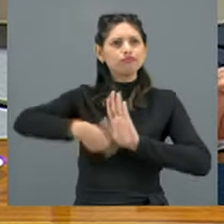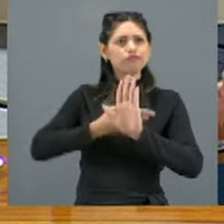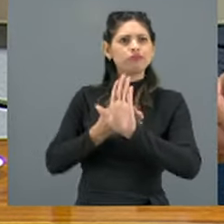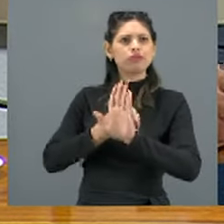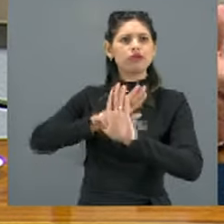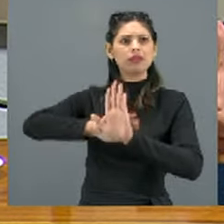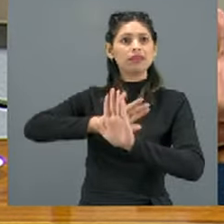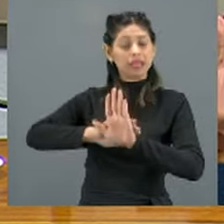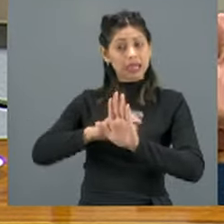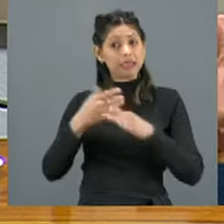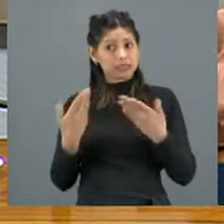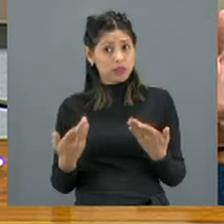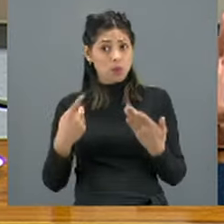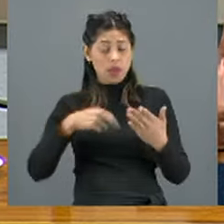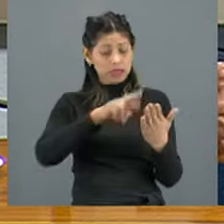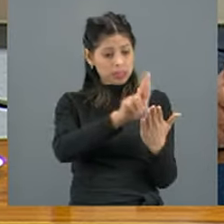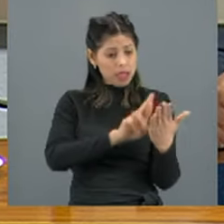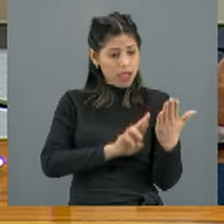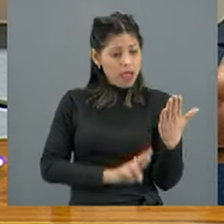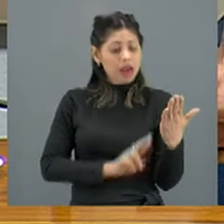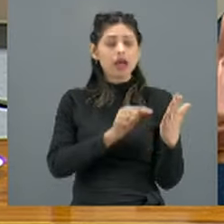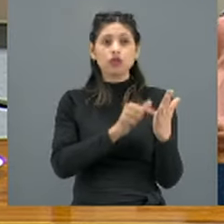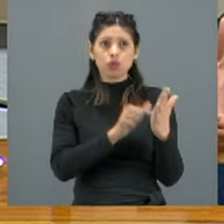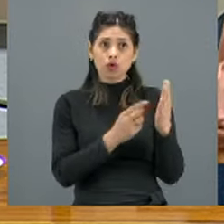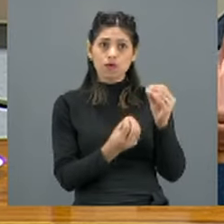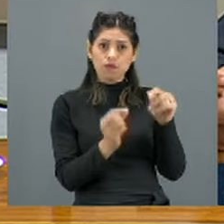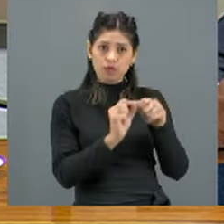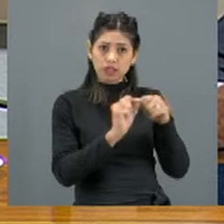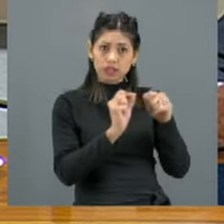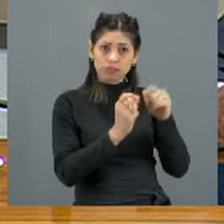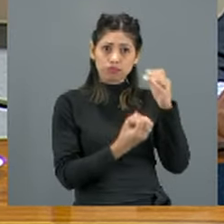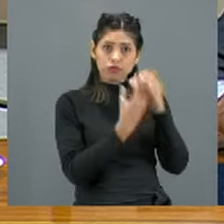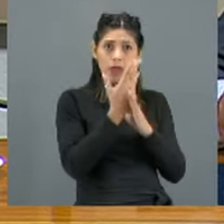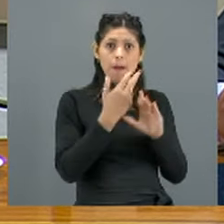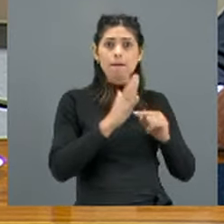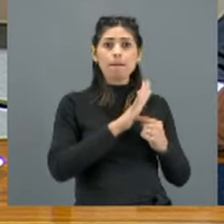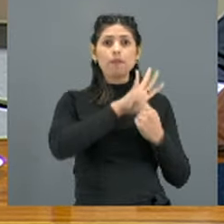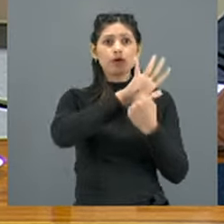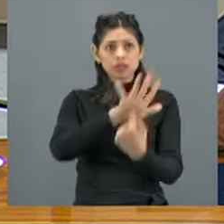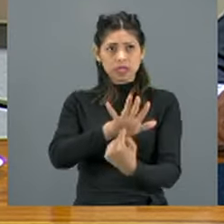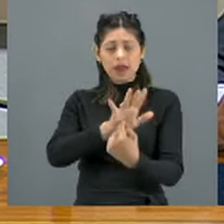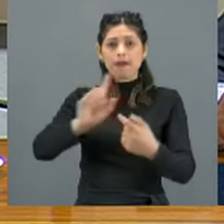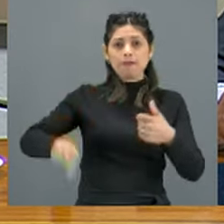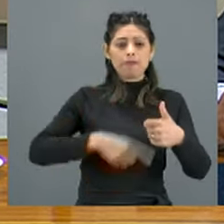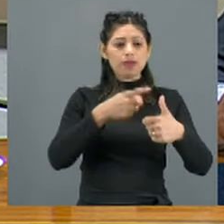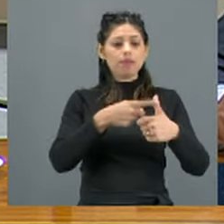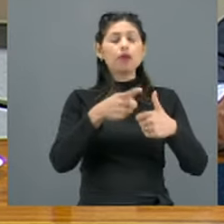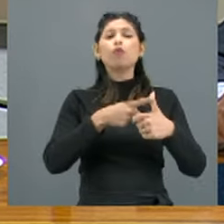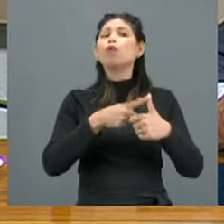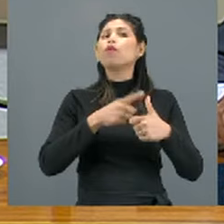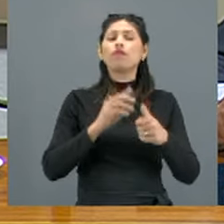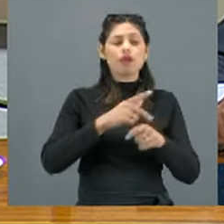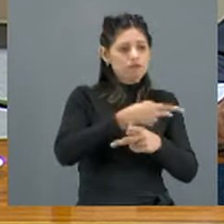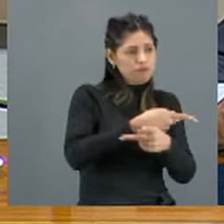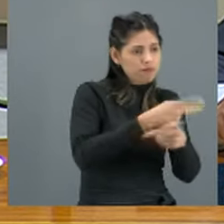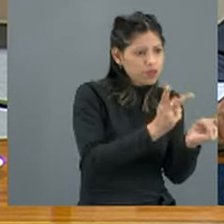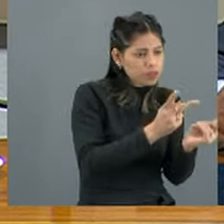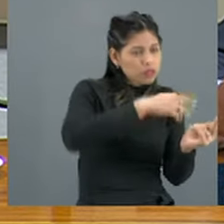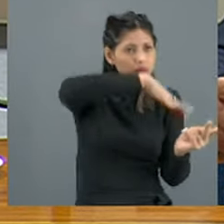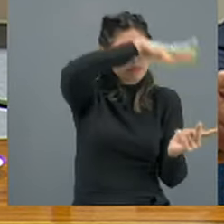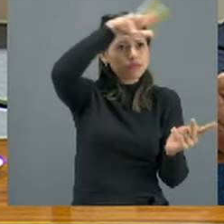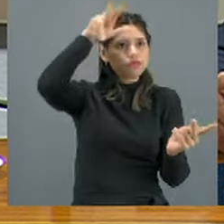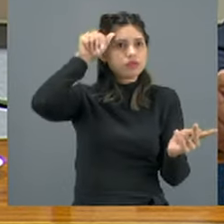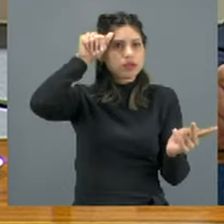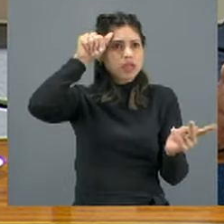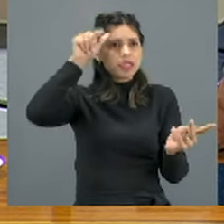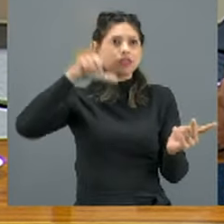ele necessita dessas viagens que estamos fazendo. Primeiro, fomos ao Amazonas ver uma